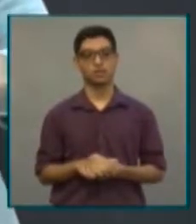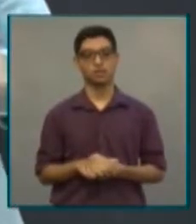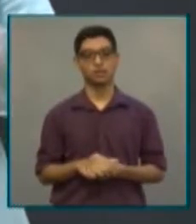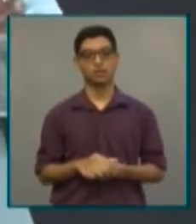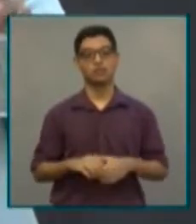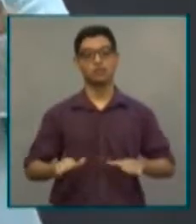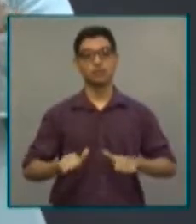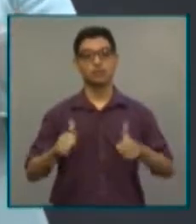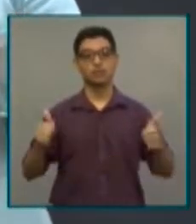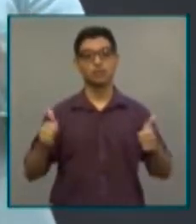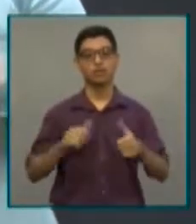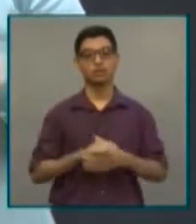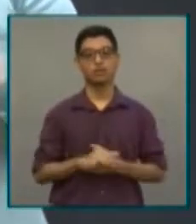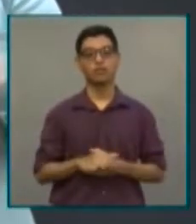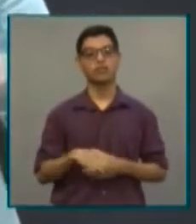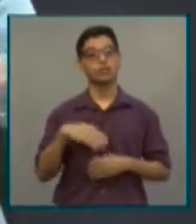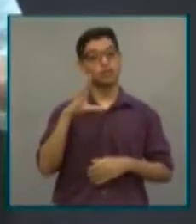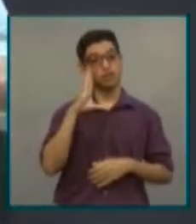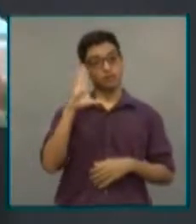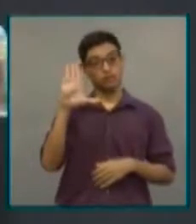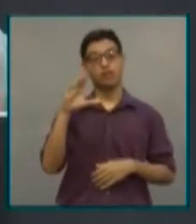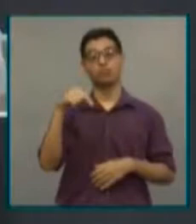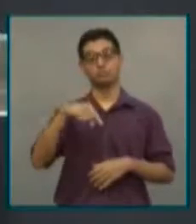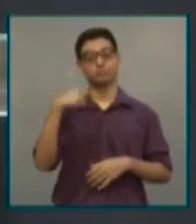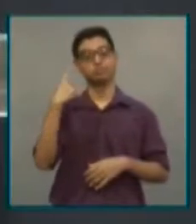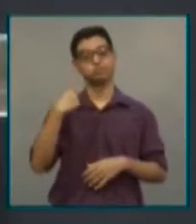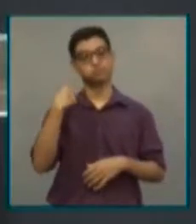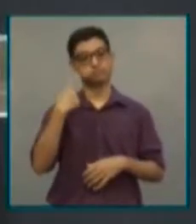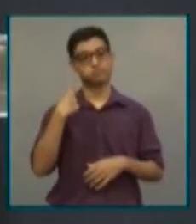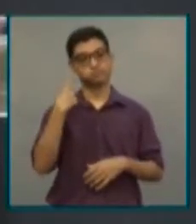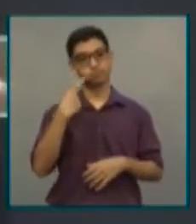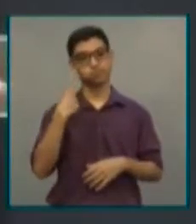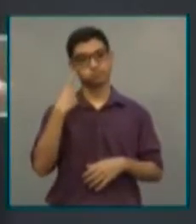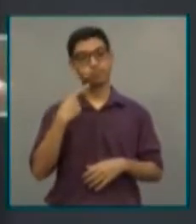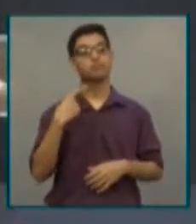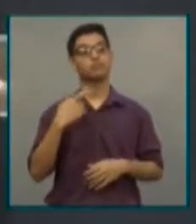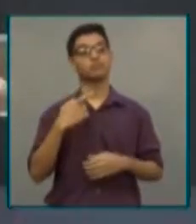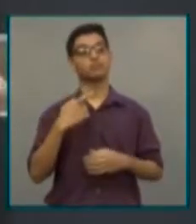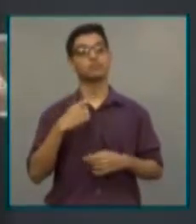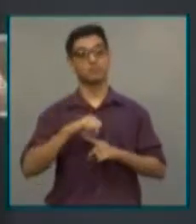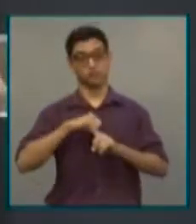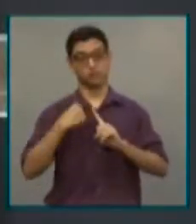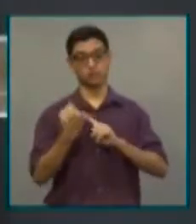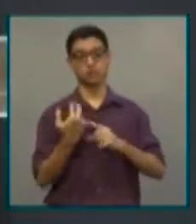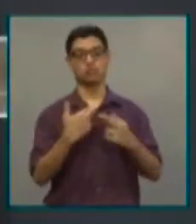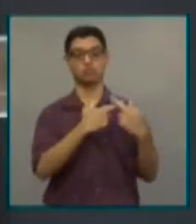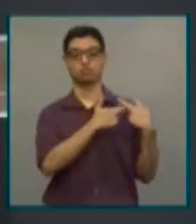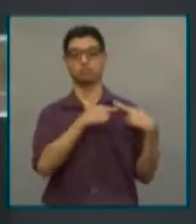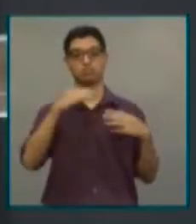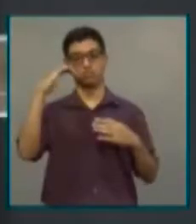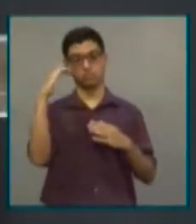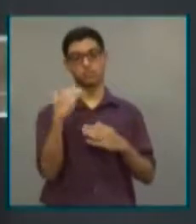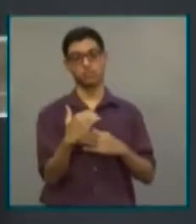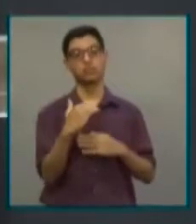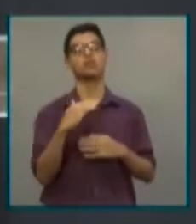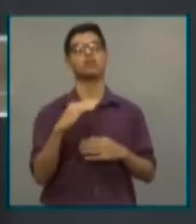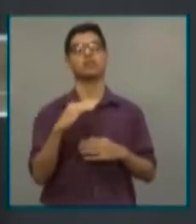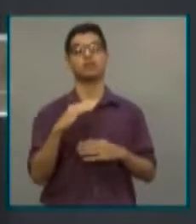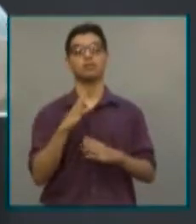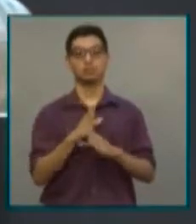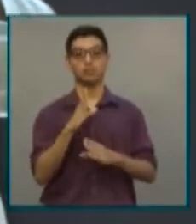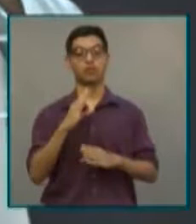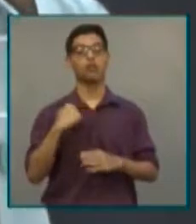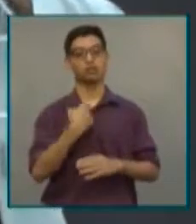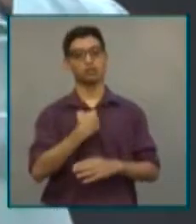Renovar traz para a advocacia uma responsabilidade social da CAAS. Vamos acabar com essa